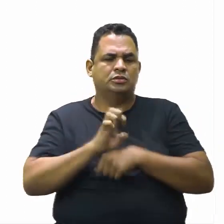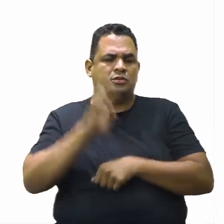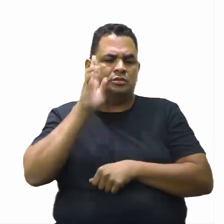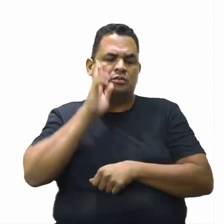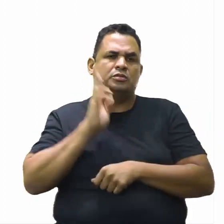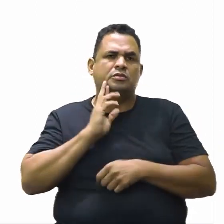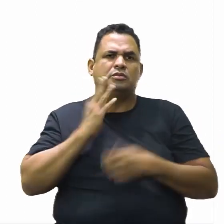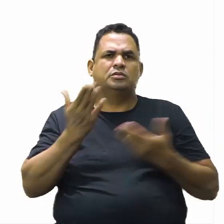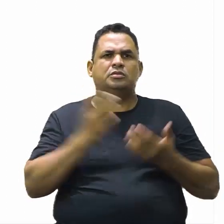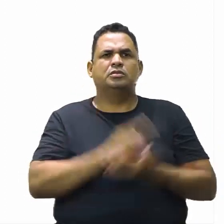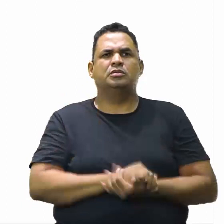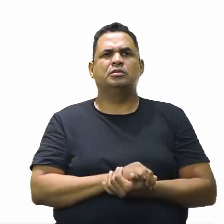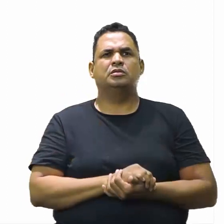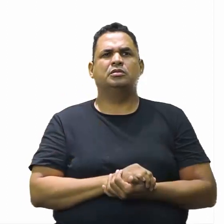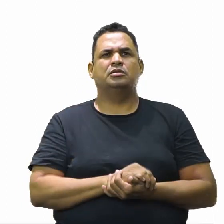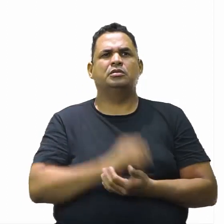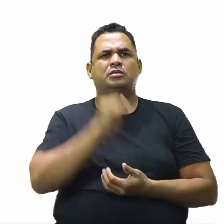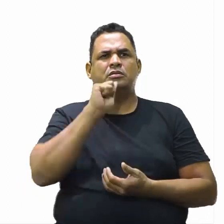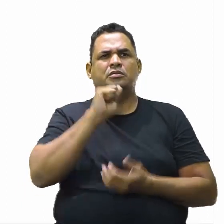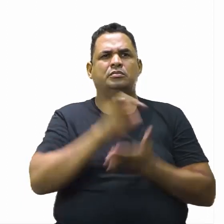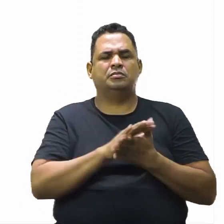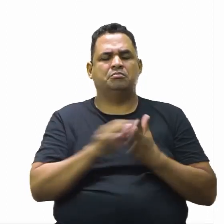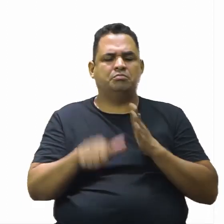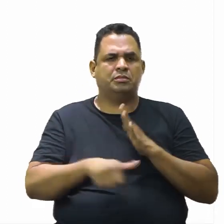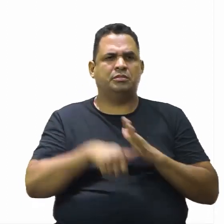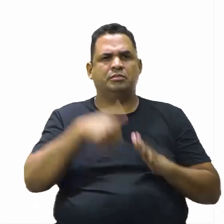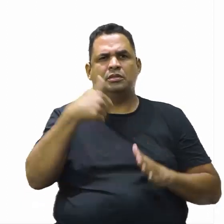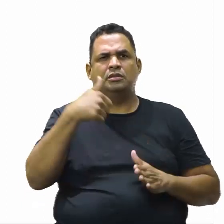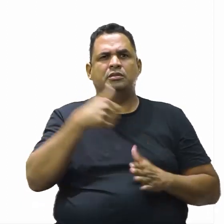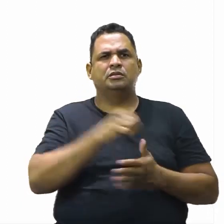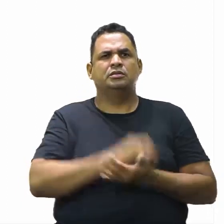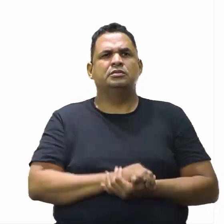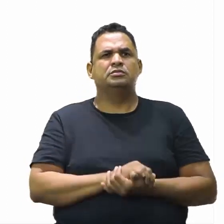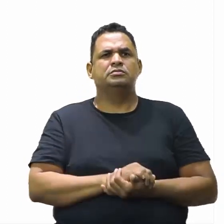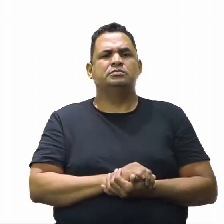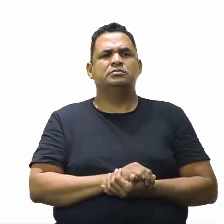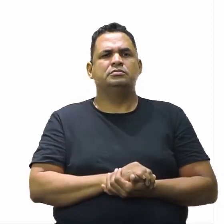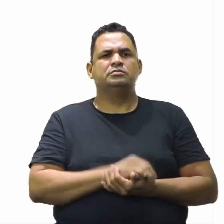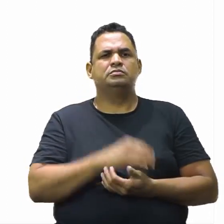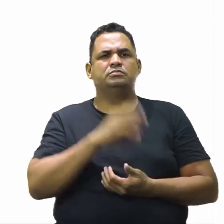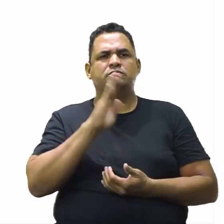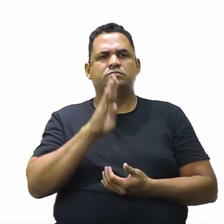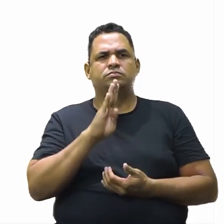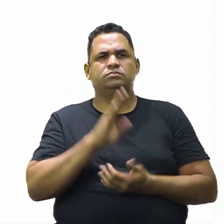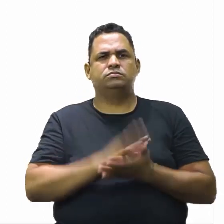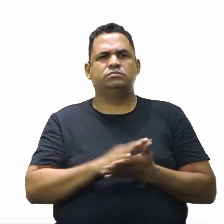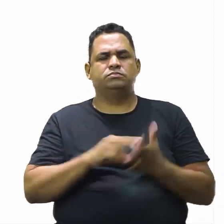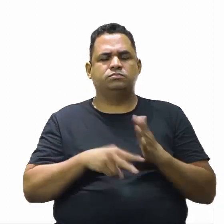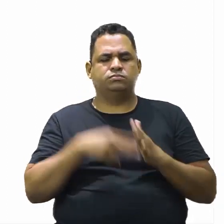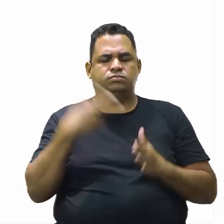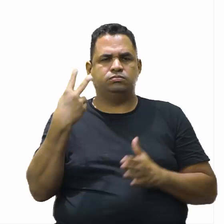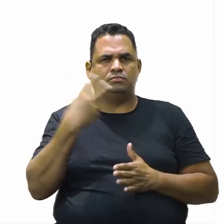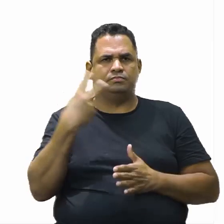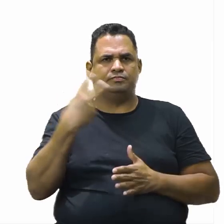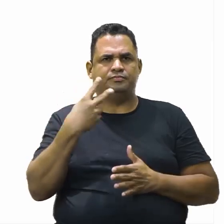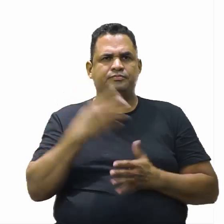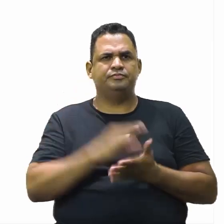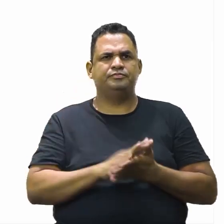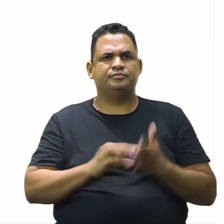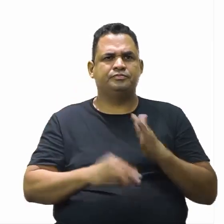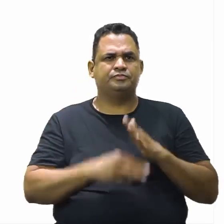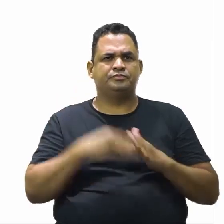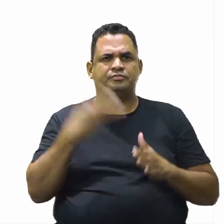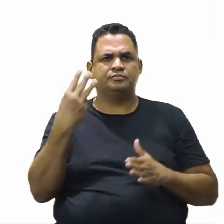Rondônia. Alternativa A, setor primário. B, secundário.